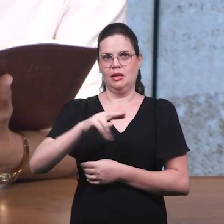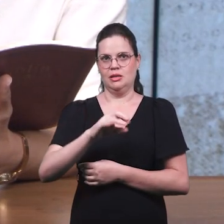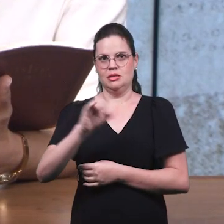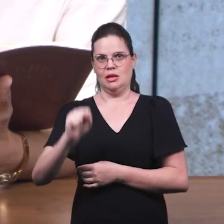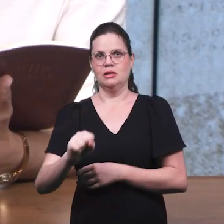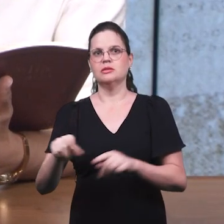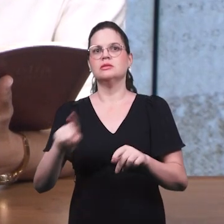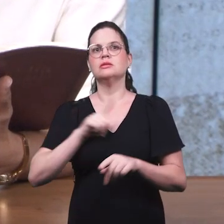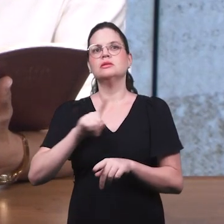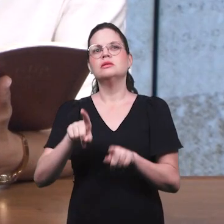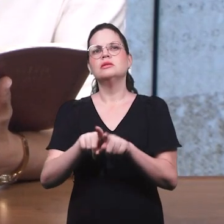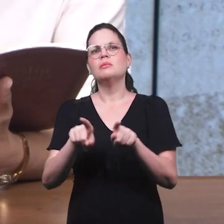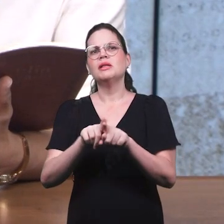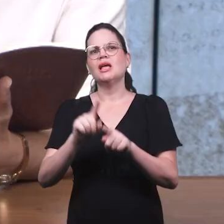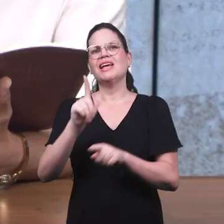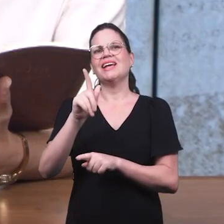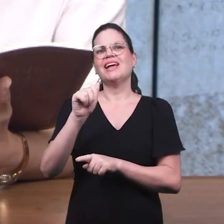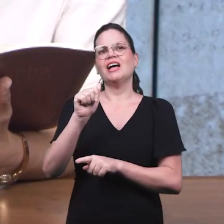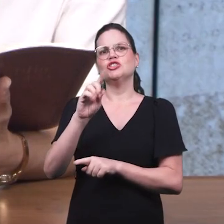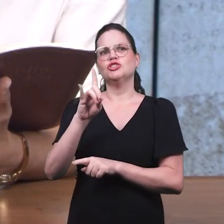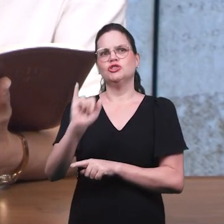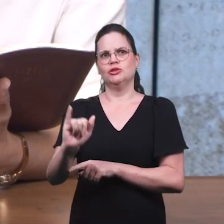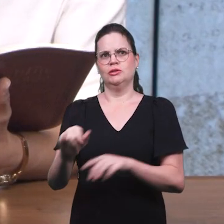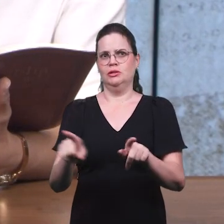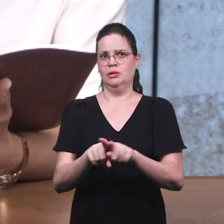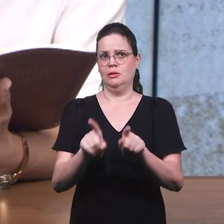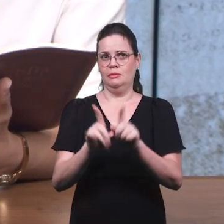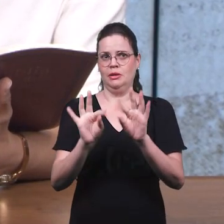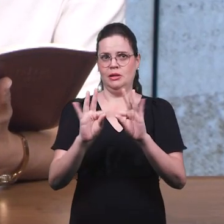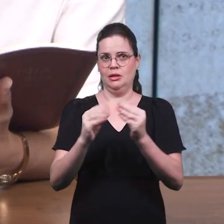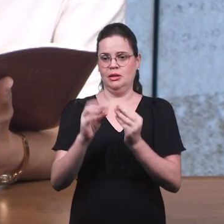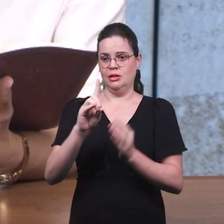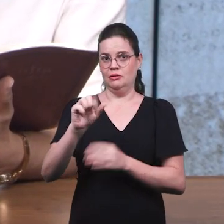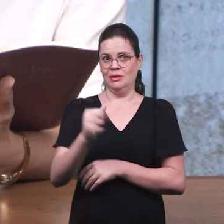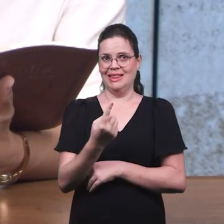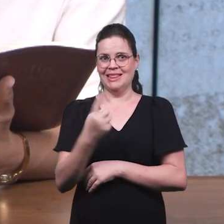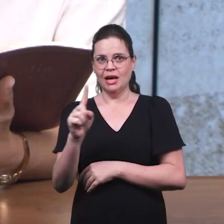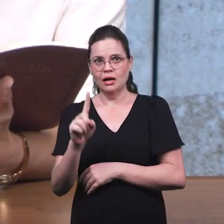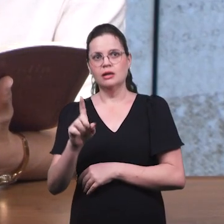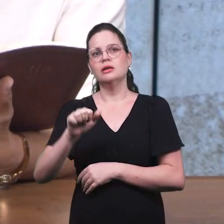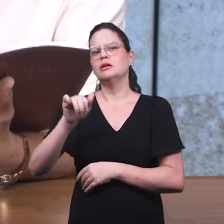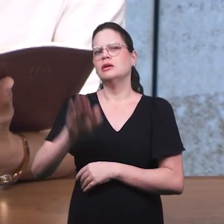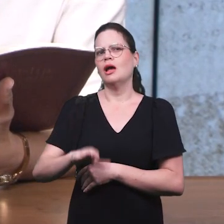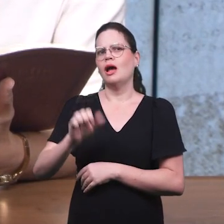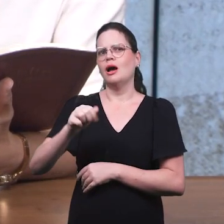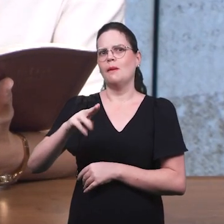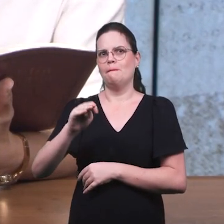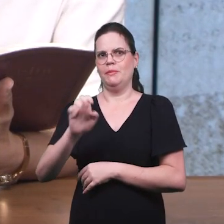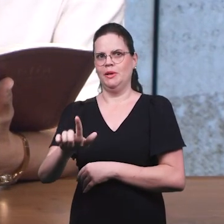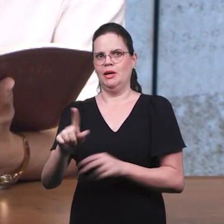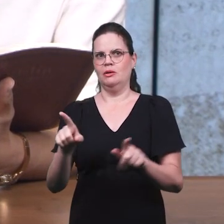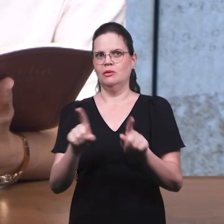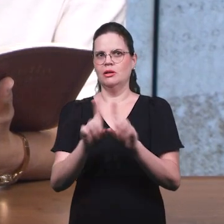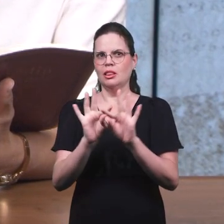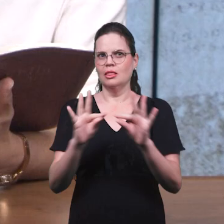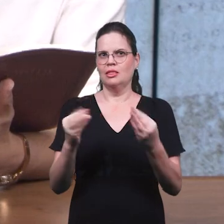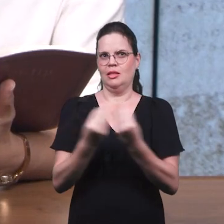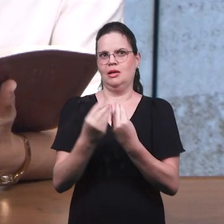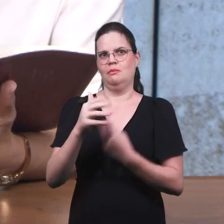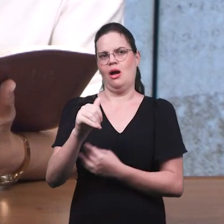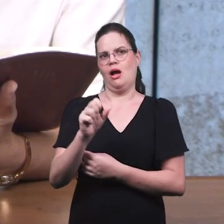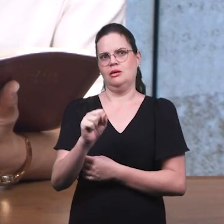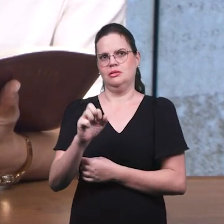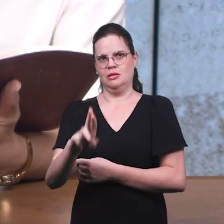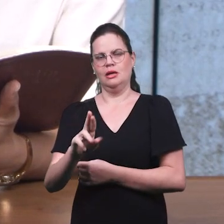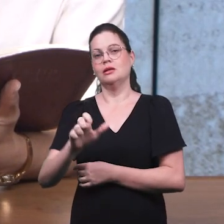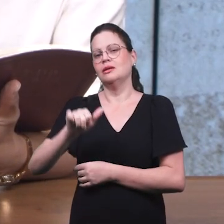Suzi; da tribo de Dan, Amiel, filho de Gemali; da tribo de Aser, Setur, filho